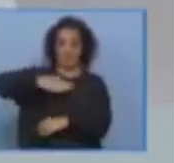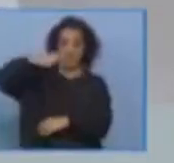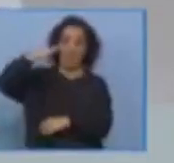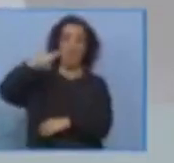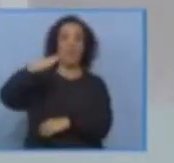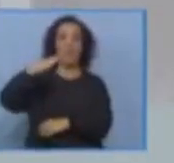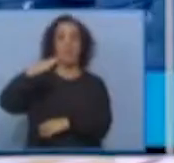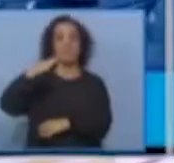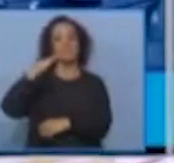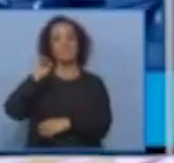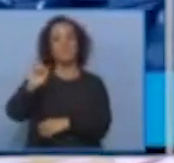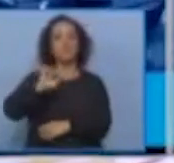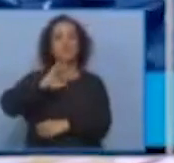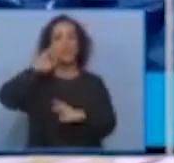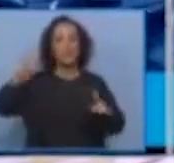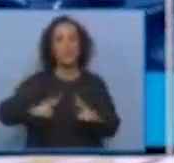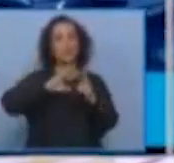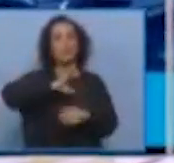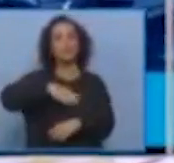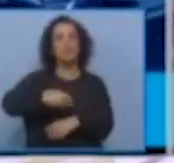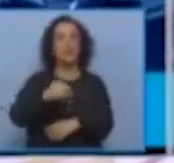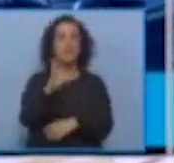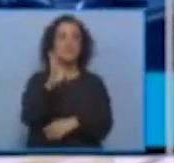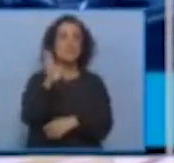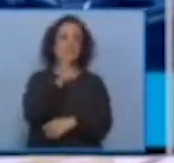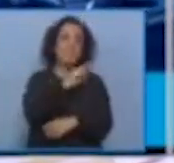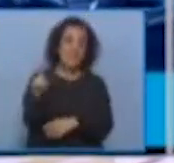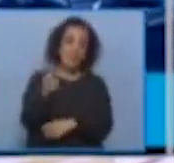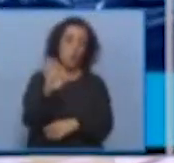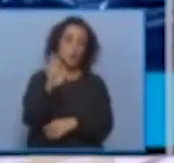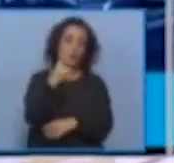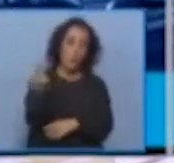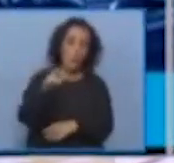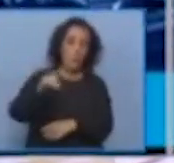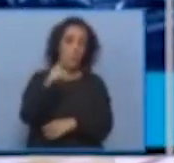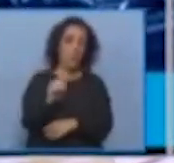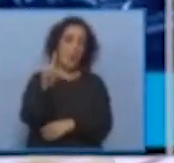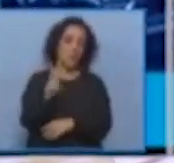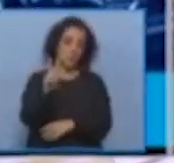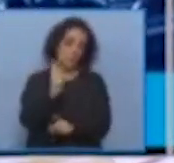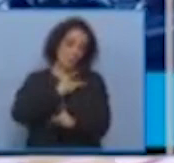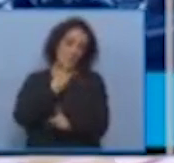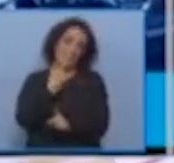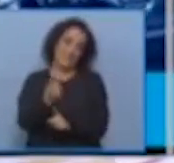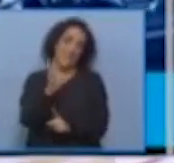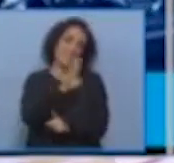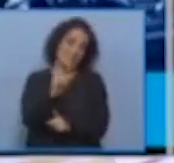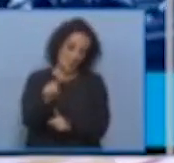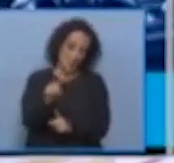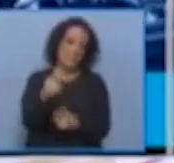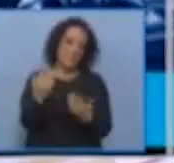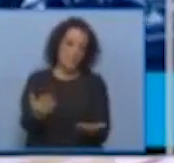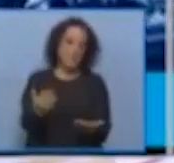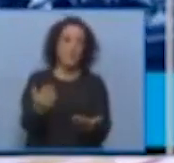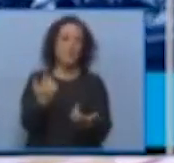das Jornadas Mundiais de São João Paulo II, é assim que agora devemos dizer, mas